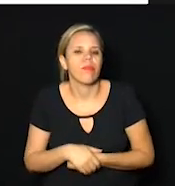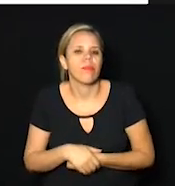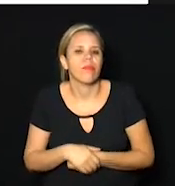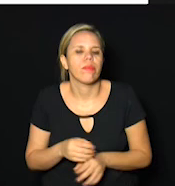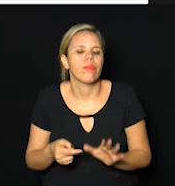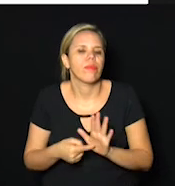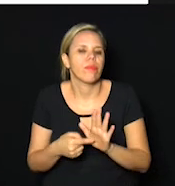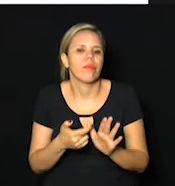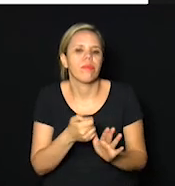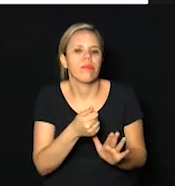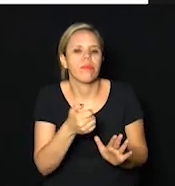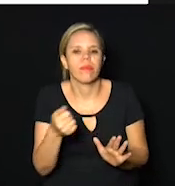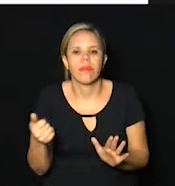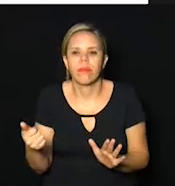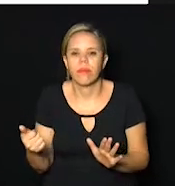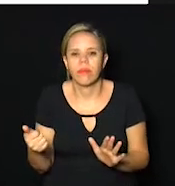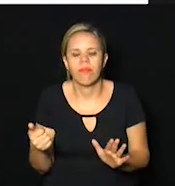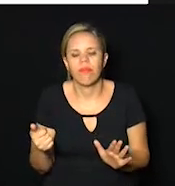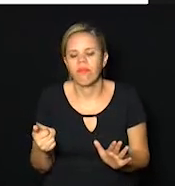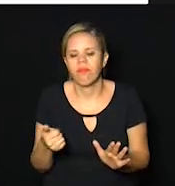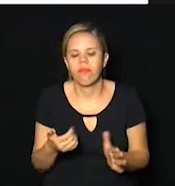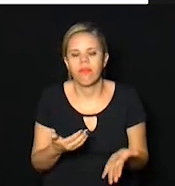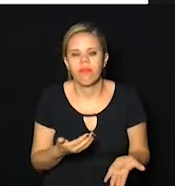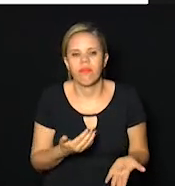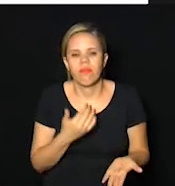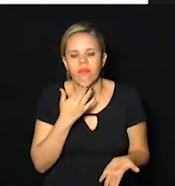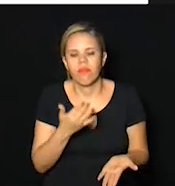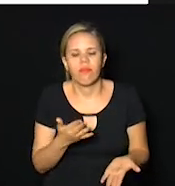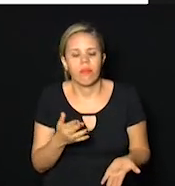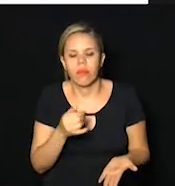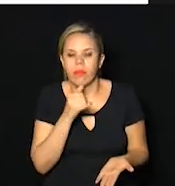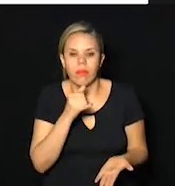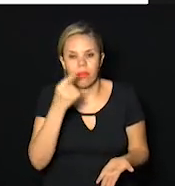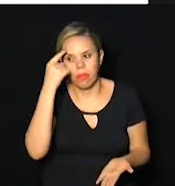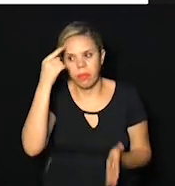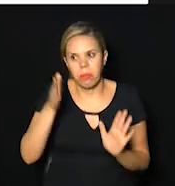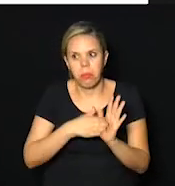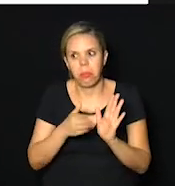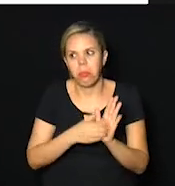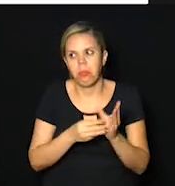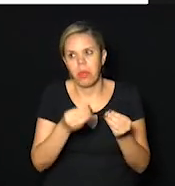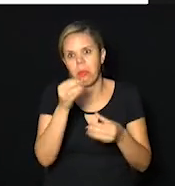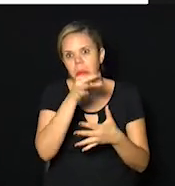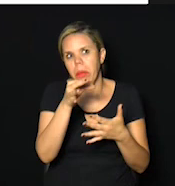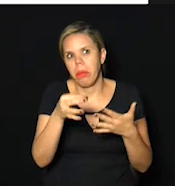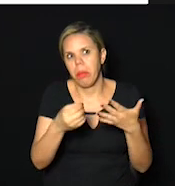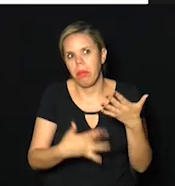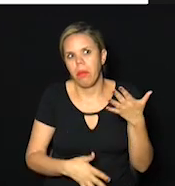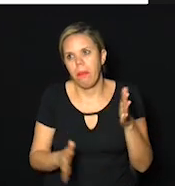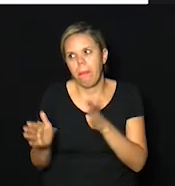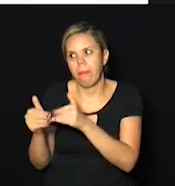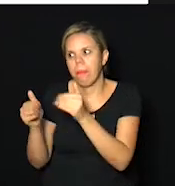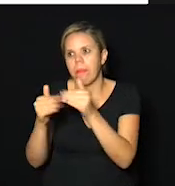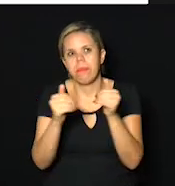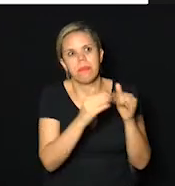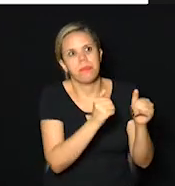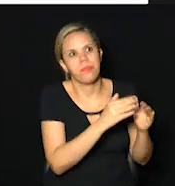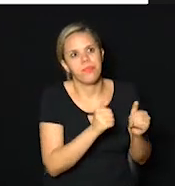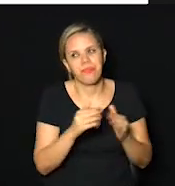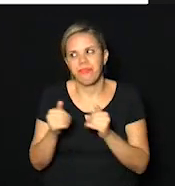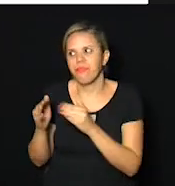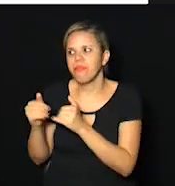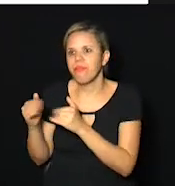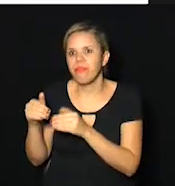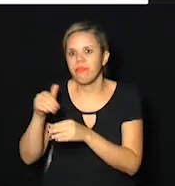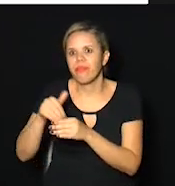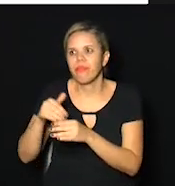mostrando pouco eficaz. Que é a ideia de eu prometo um monte de coisas, vou lá, peço voto durante 1 mês e